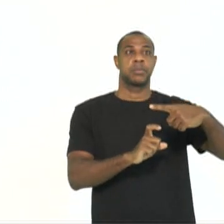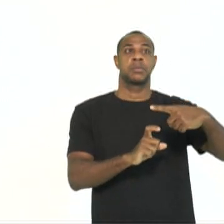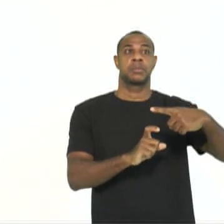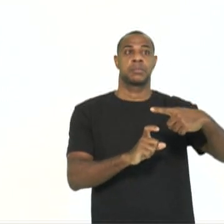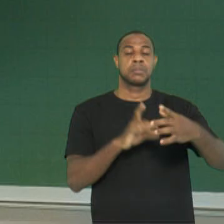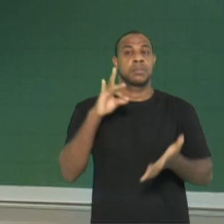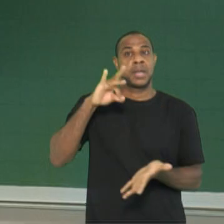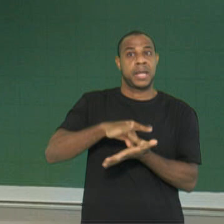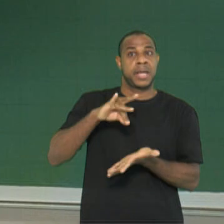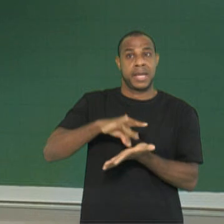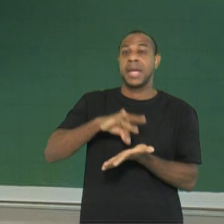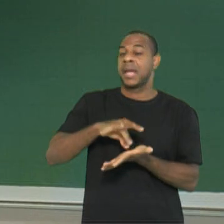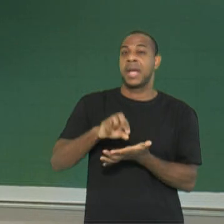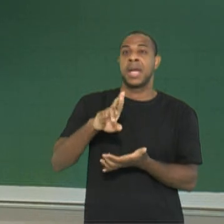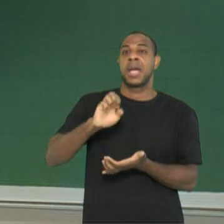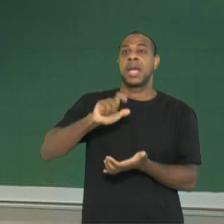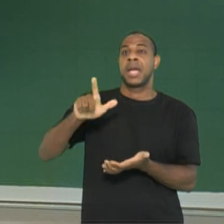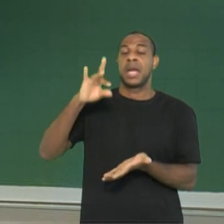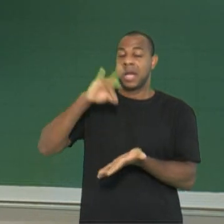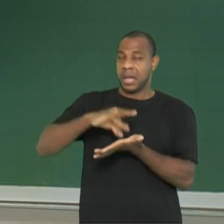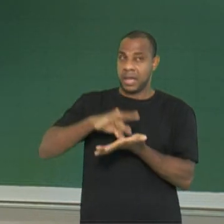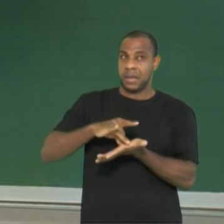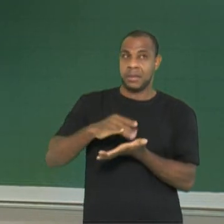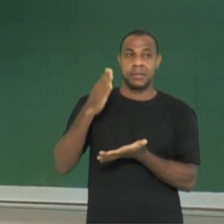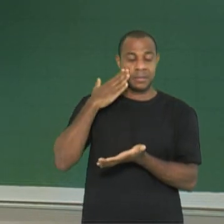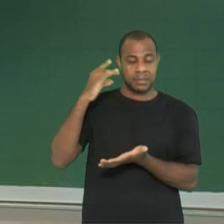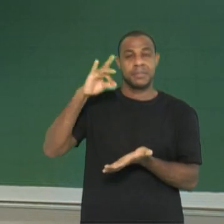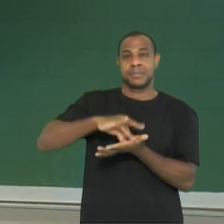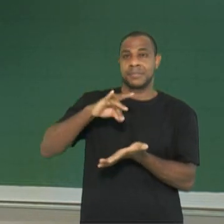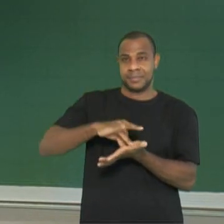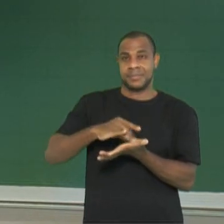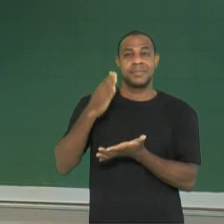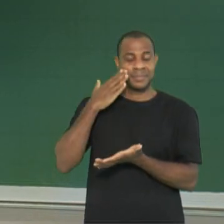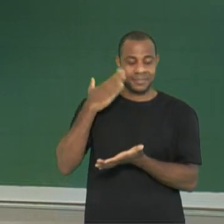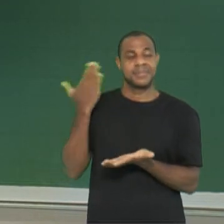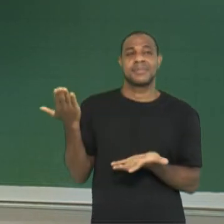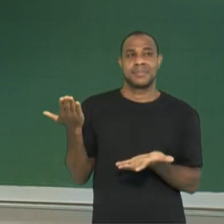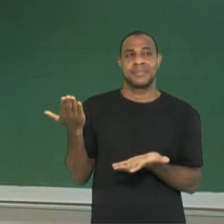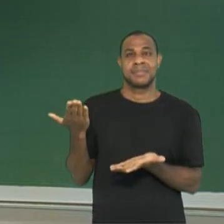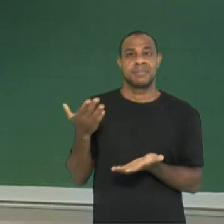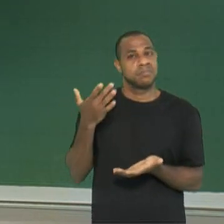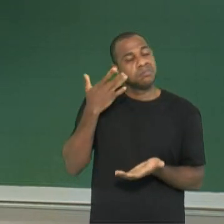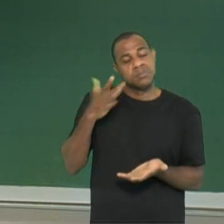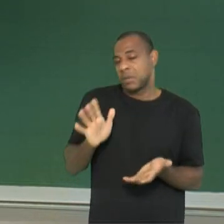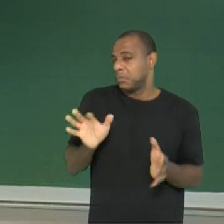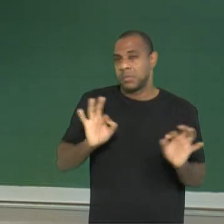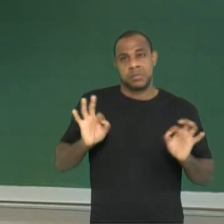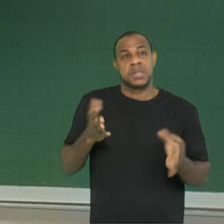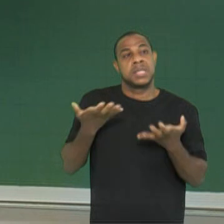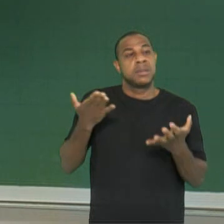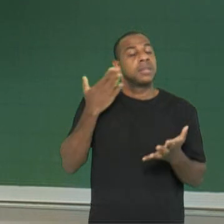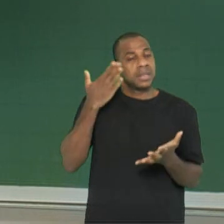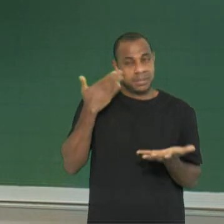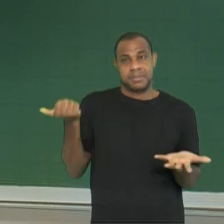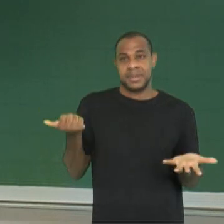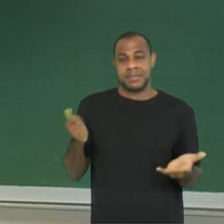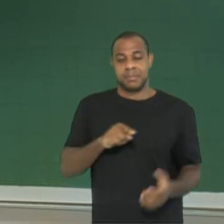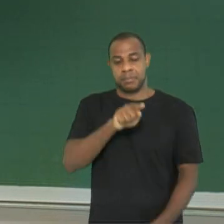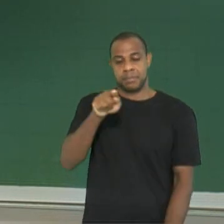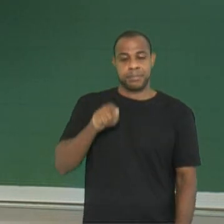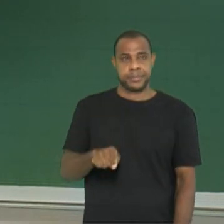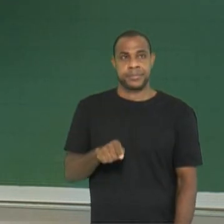distância real. Nós sabemos qual é a distância real nessa situação problema? Nós não sabemos. Nós queremos saber qual é a distância